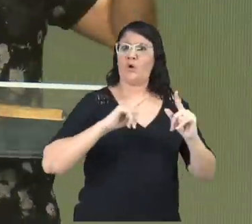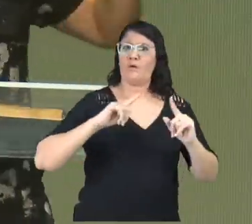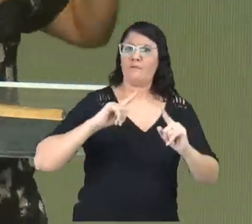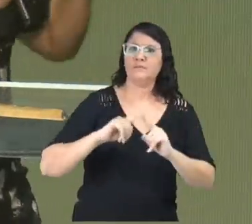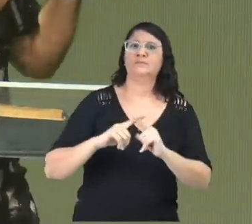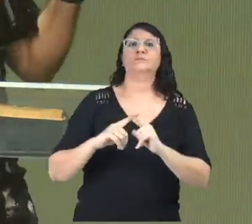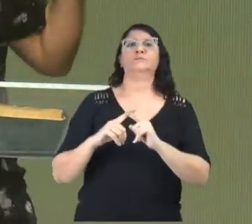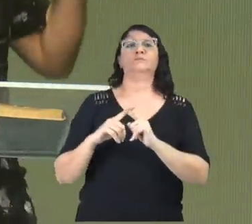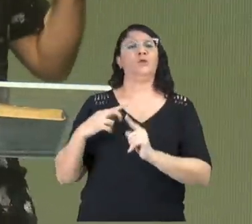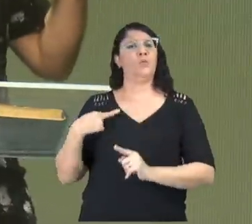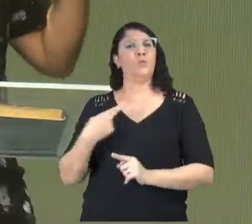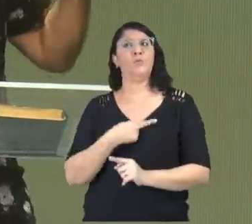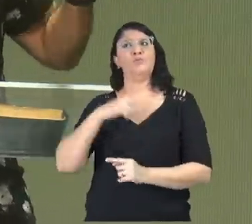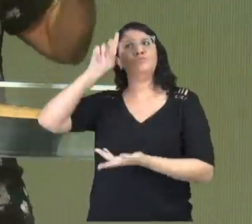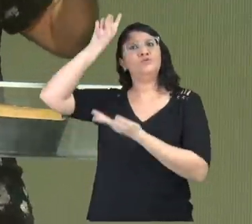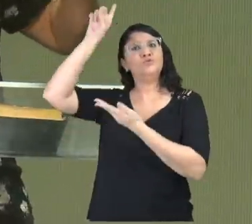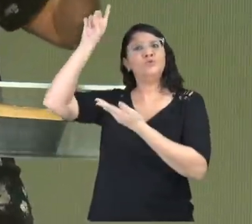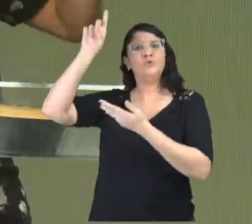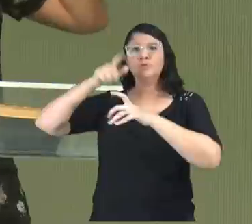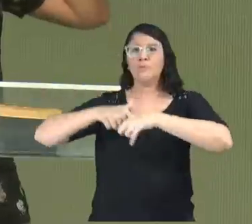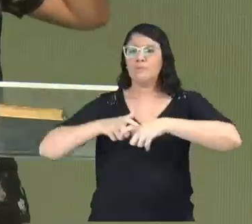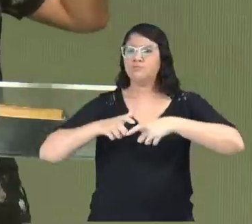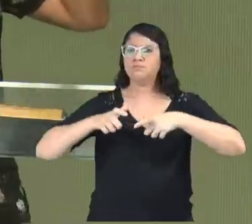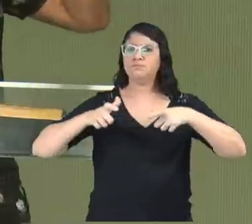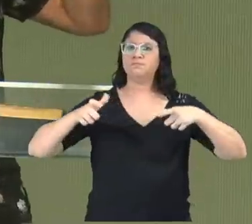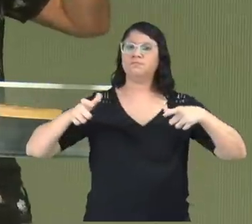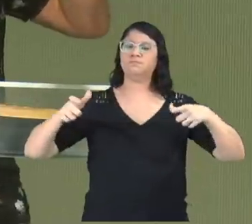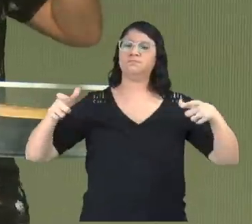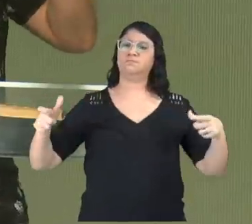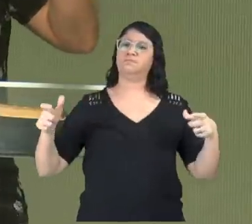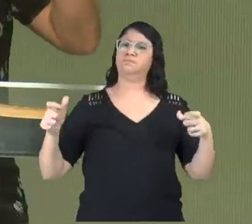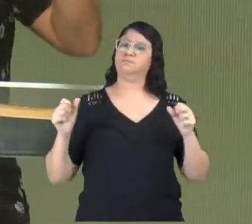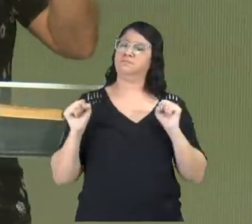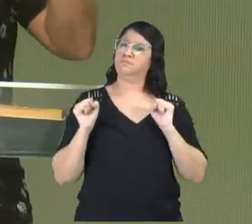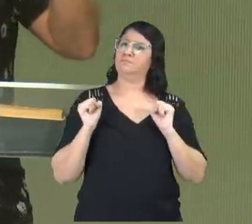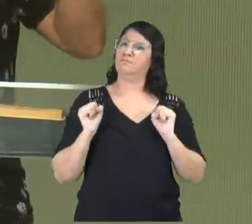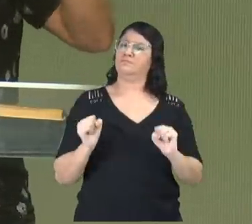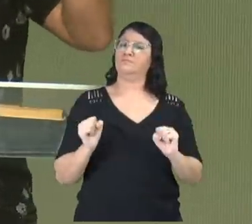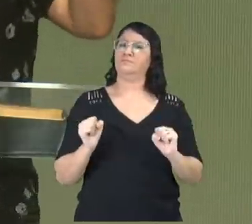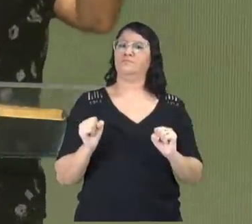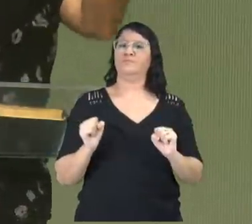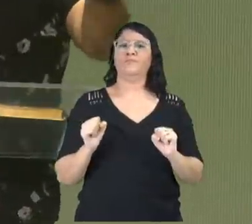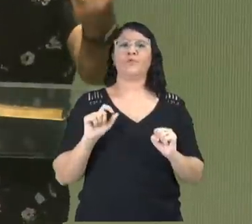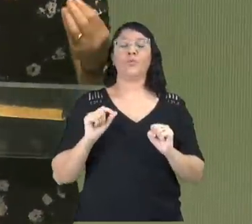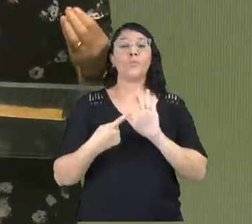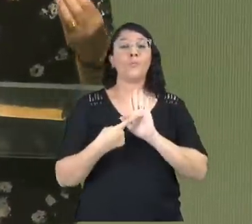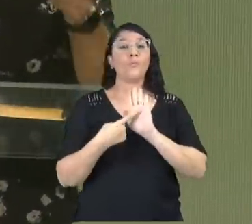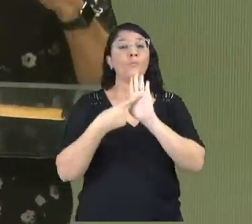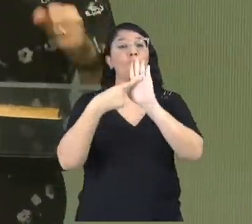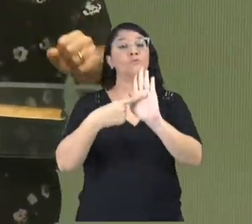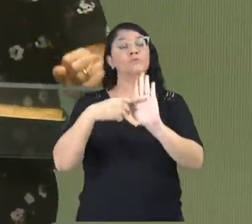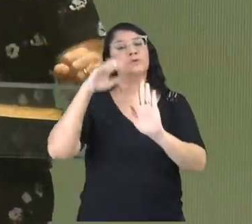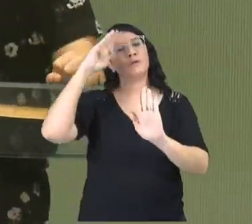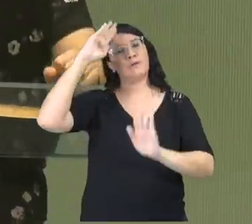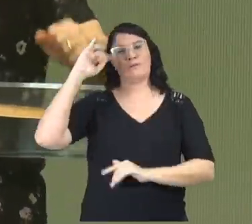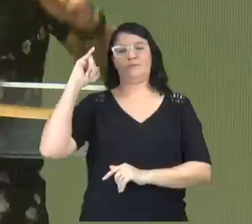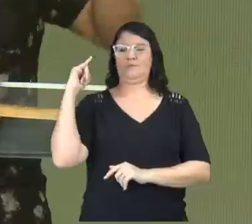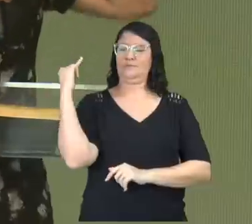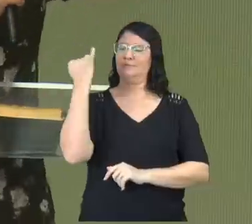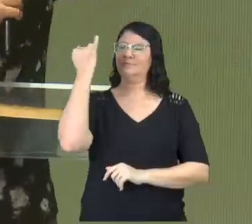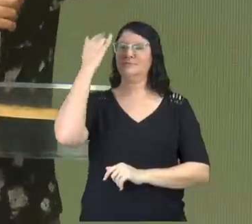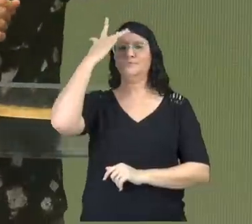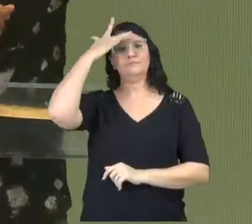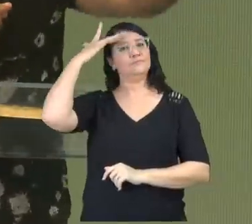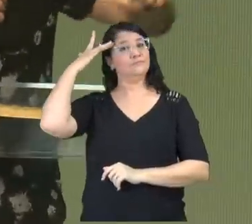igrejas, para que o Reino de Deus possa ser mostrado como essencial às pessoas, através